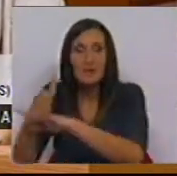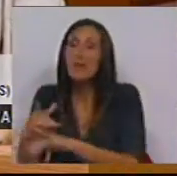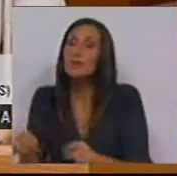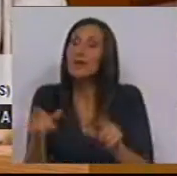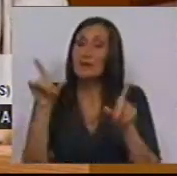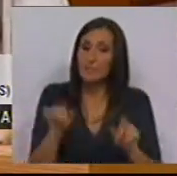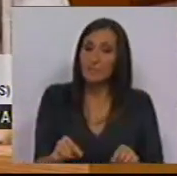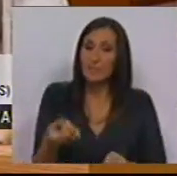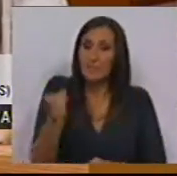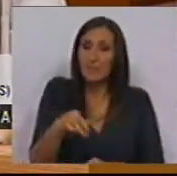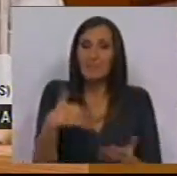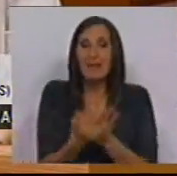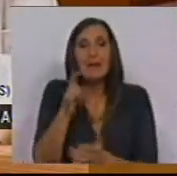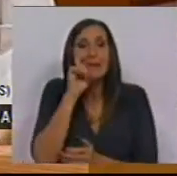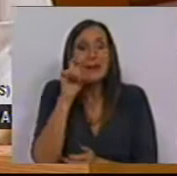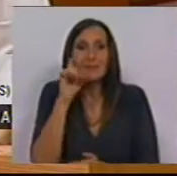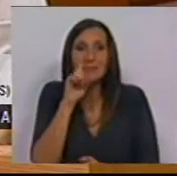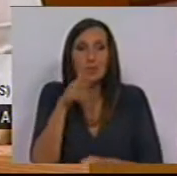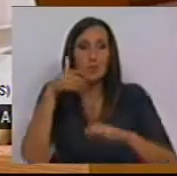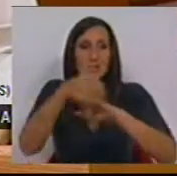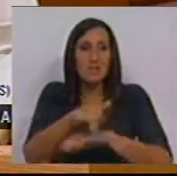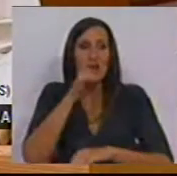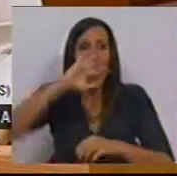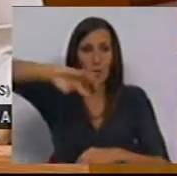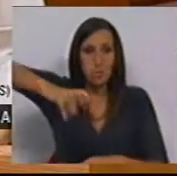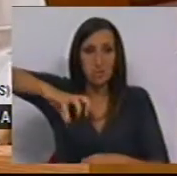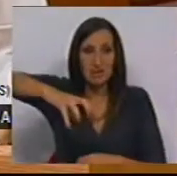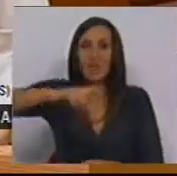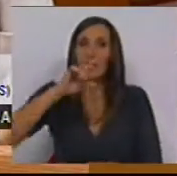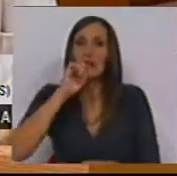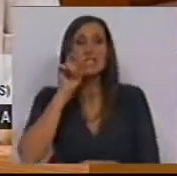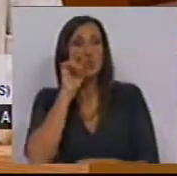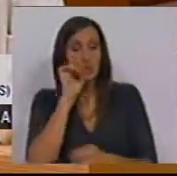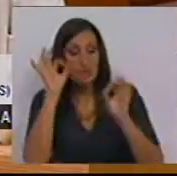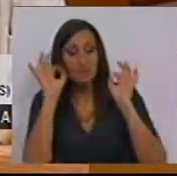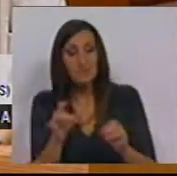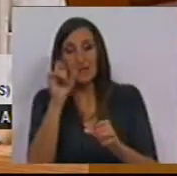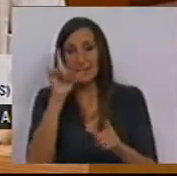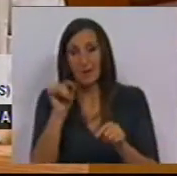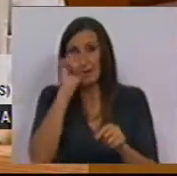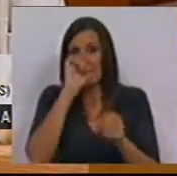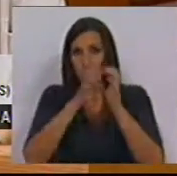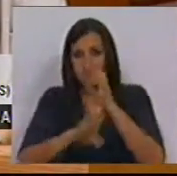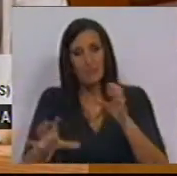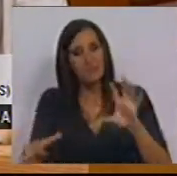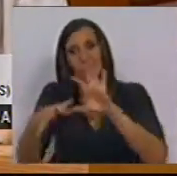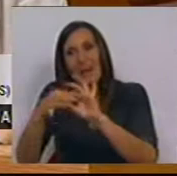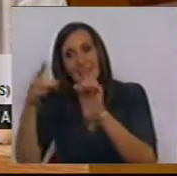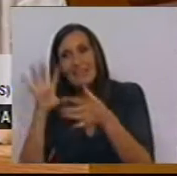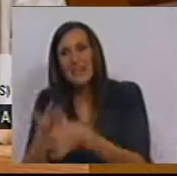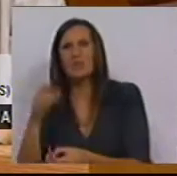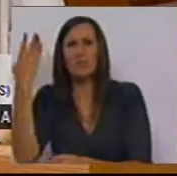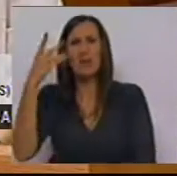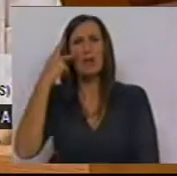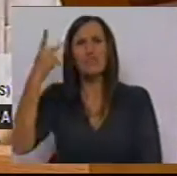instando ainda a garantir que o acesso à água potável, segura e a saneamento é indissociável do direito à vida